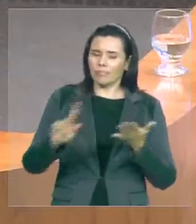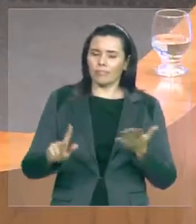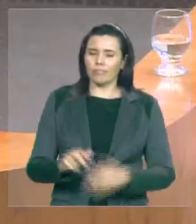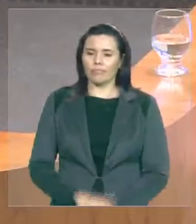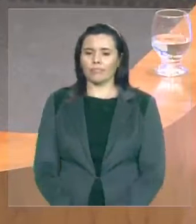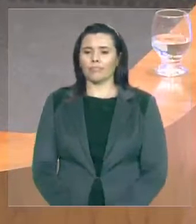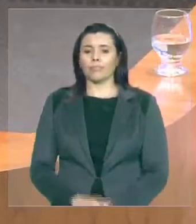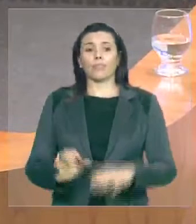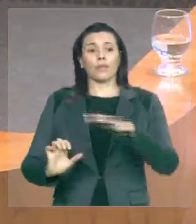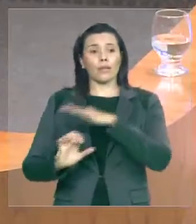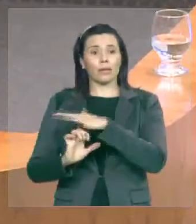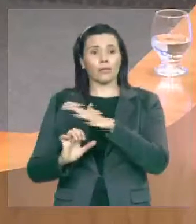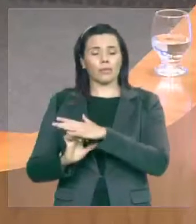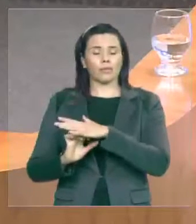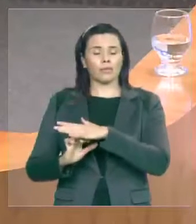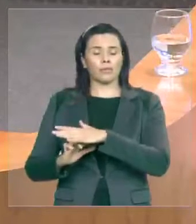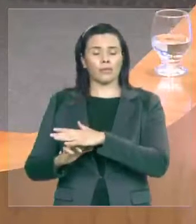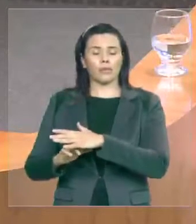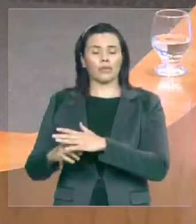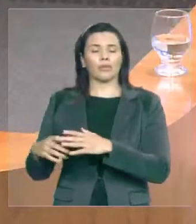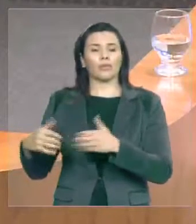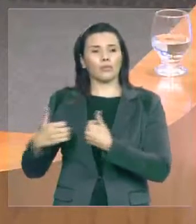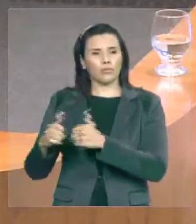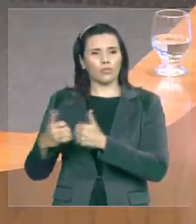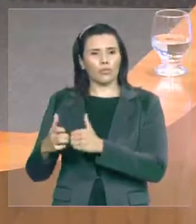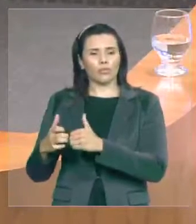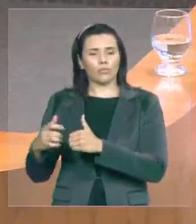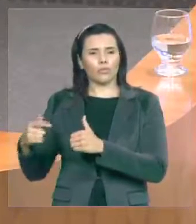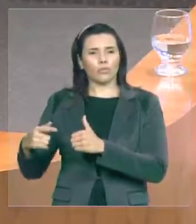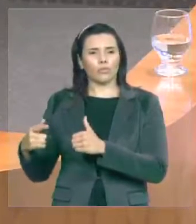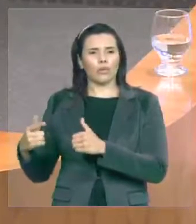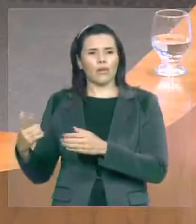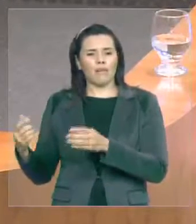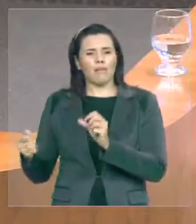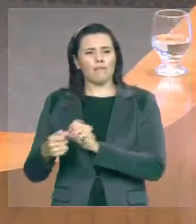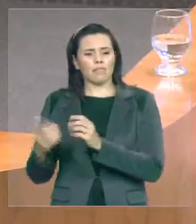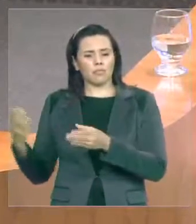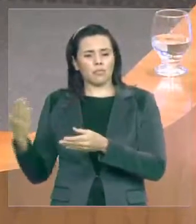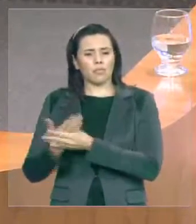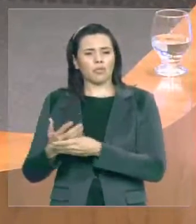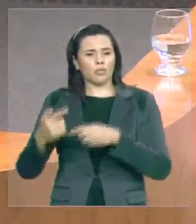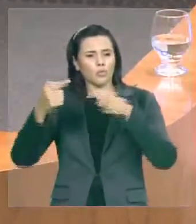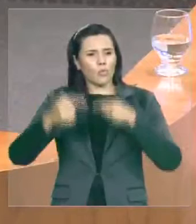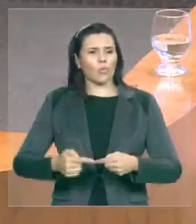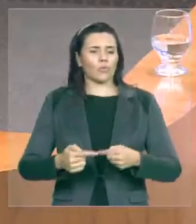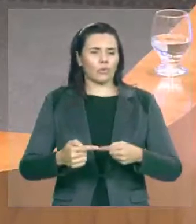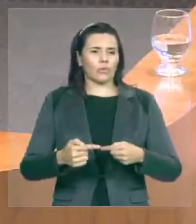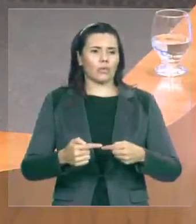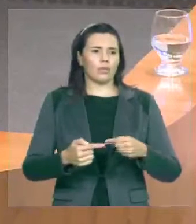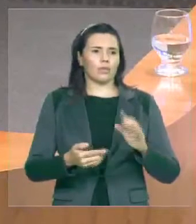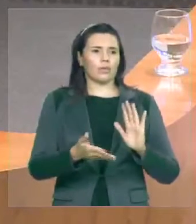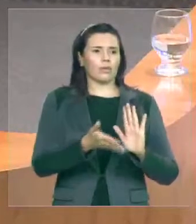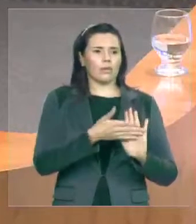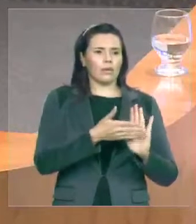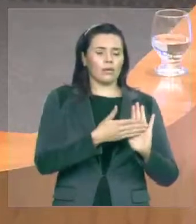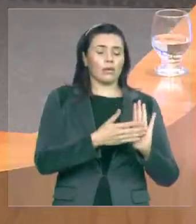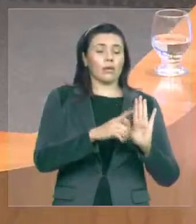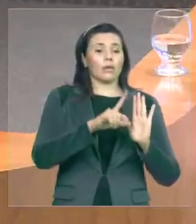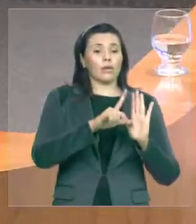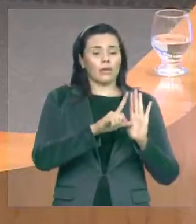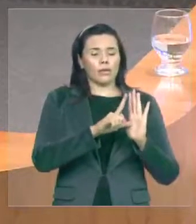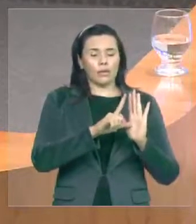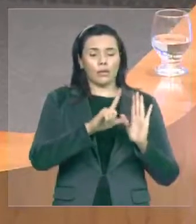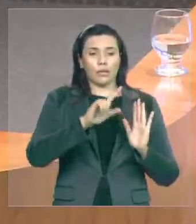de ônibus ingressam na justiça contra licitação do transporte em São Luís. O Sindicato